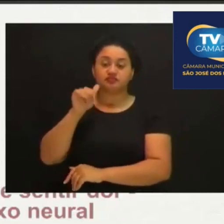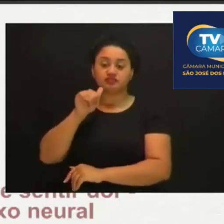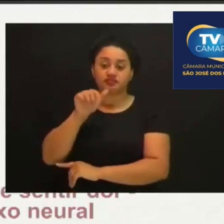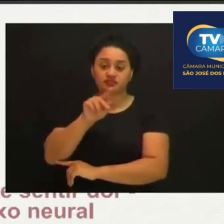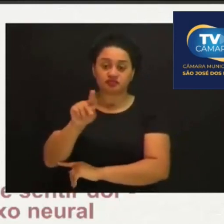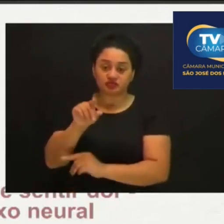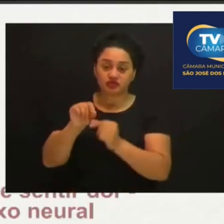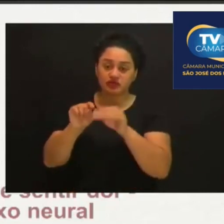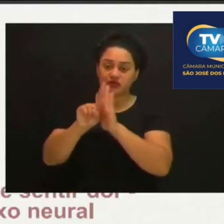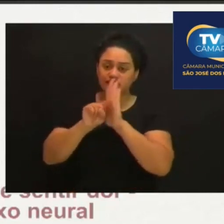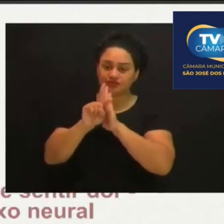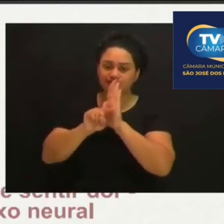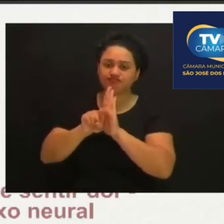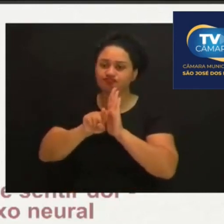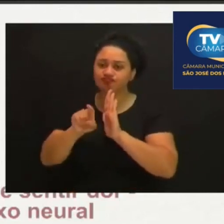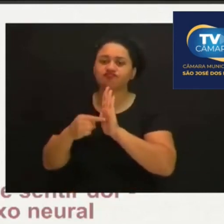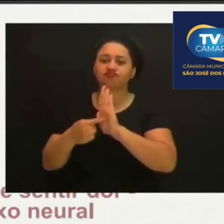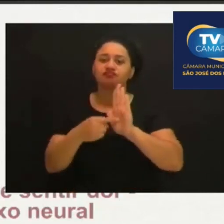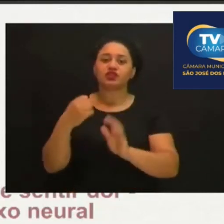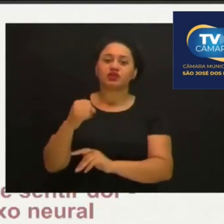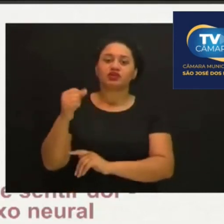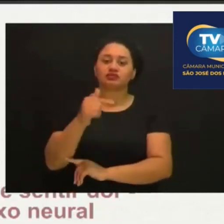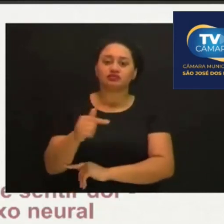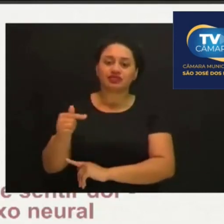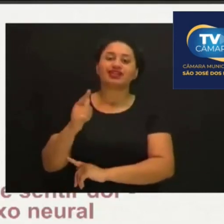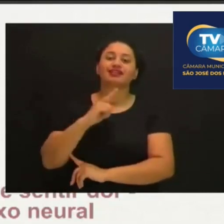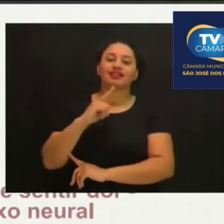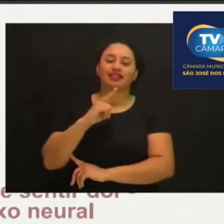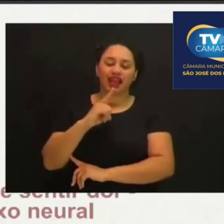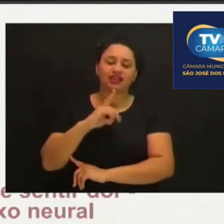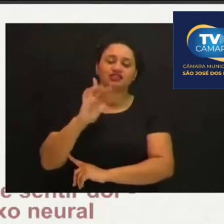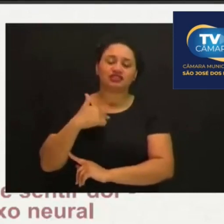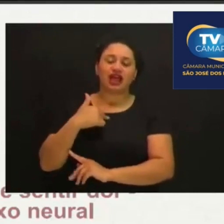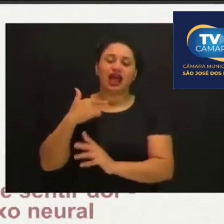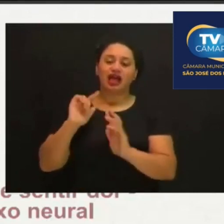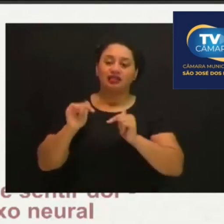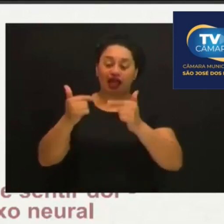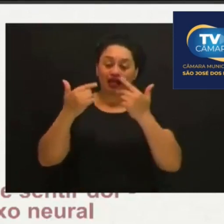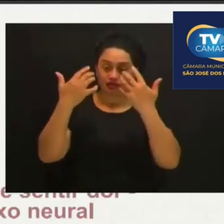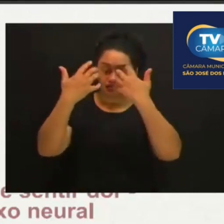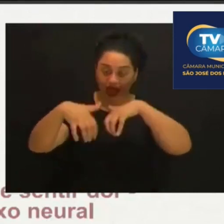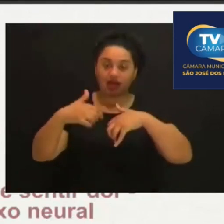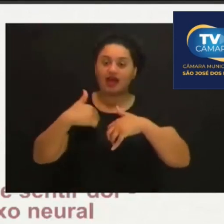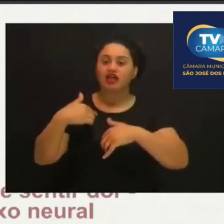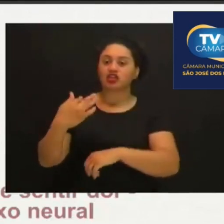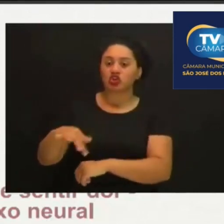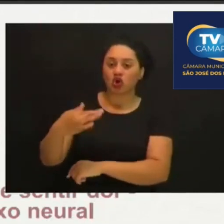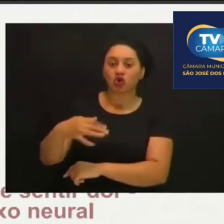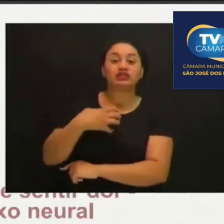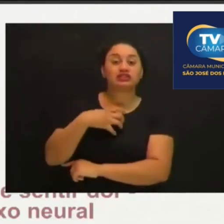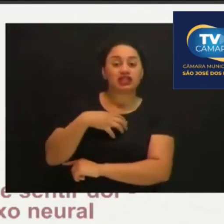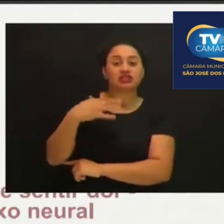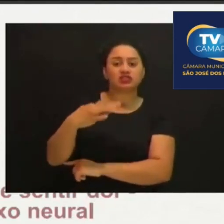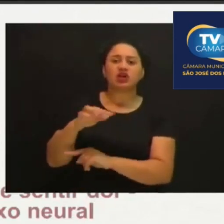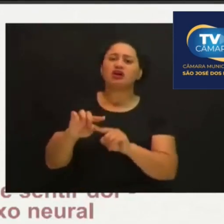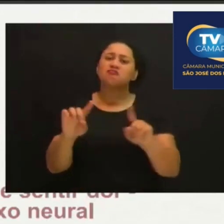lá onde ela mostra que já a partir da 8ª semana existe reflexo primordial de dor. Ah, mas